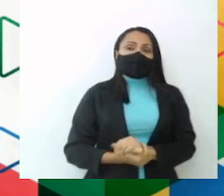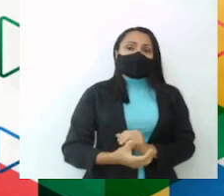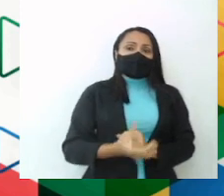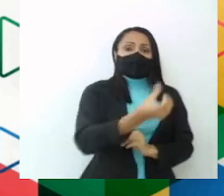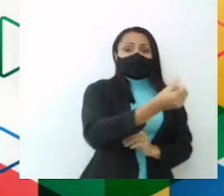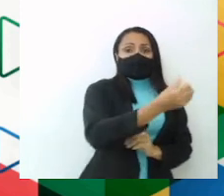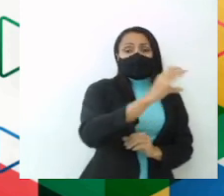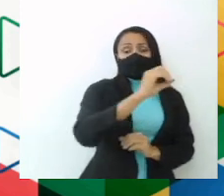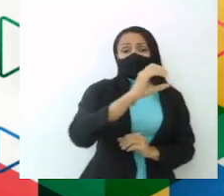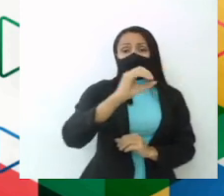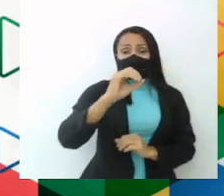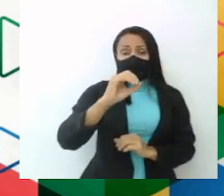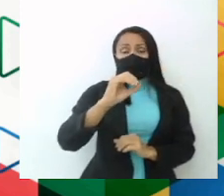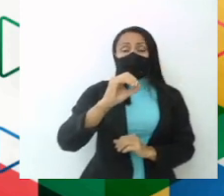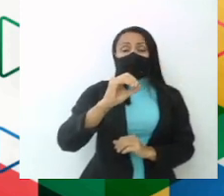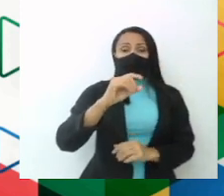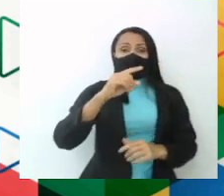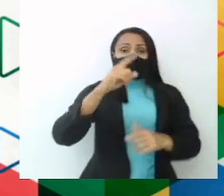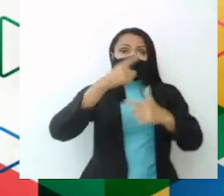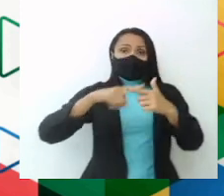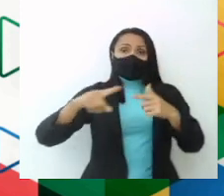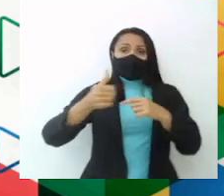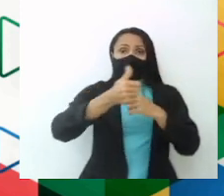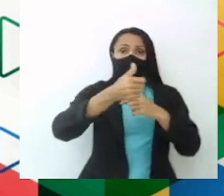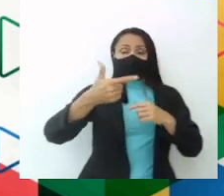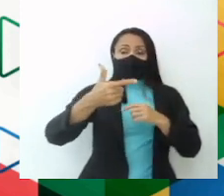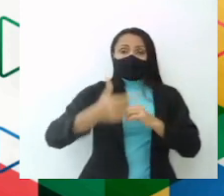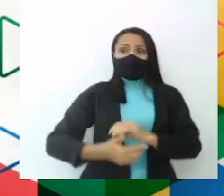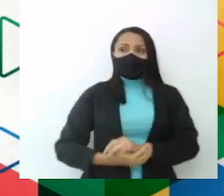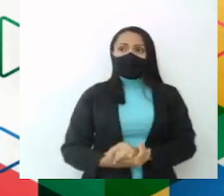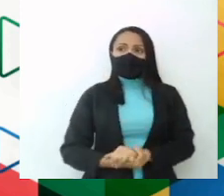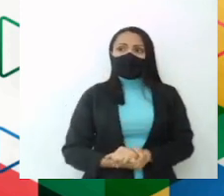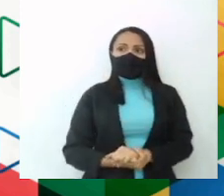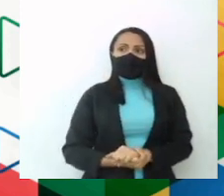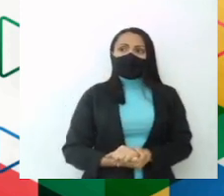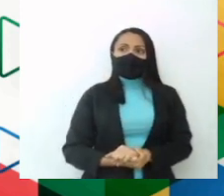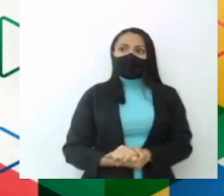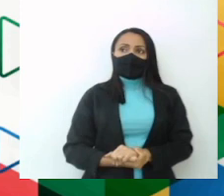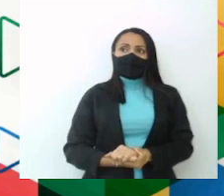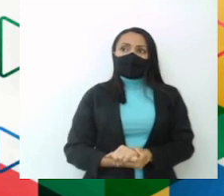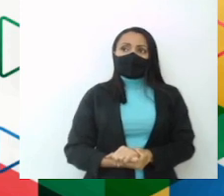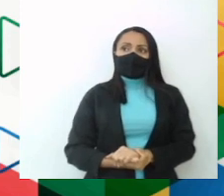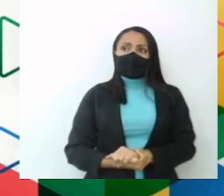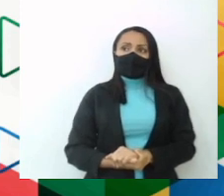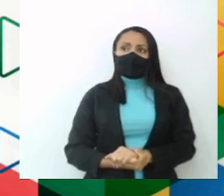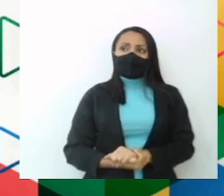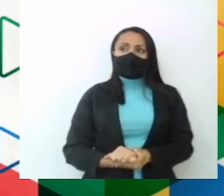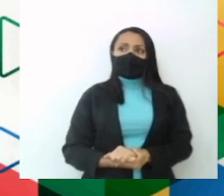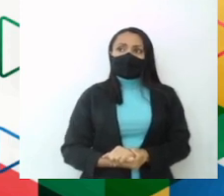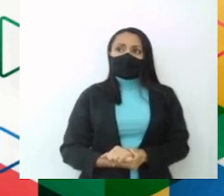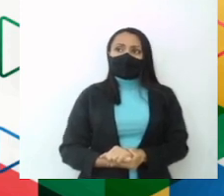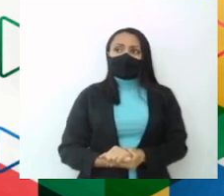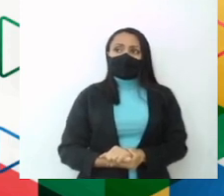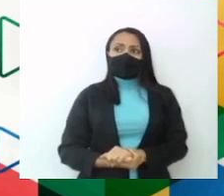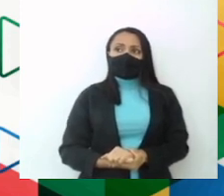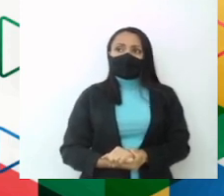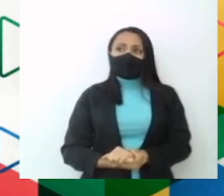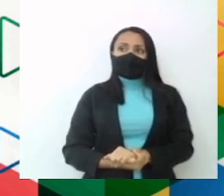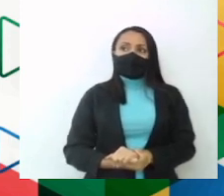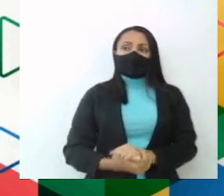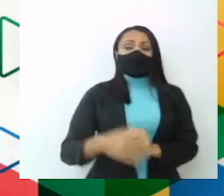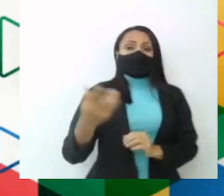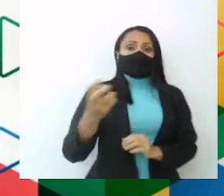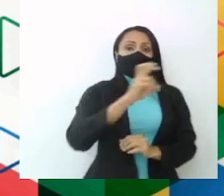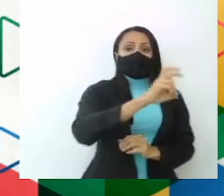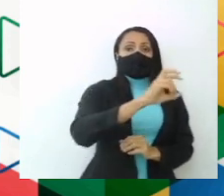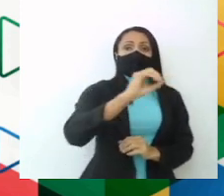12. E vai dar 500. Então, aqui o que a gente esperava aconteceu, que é um aumento